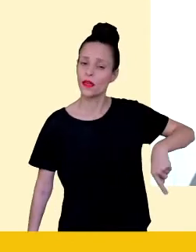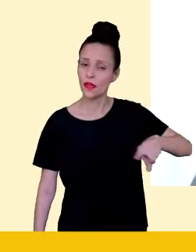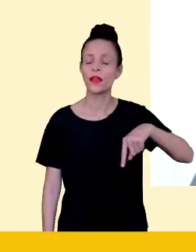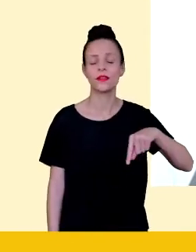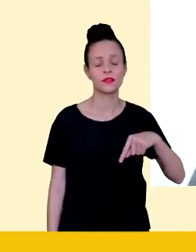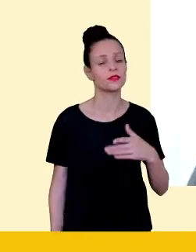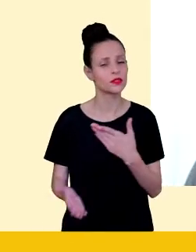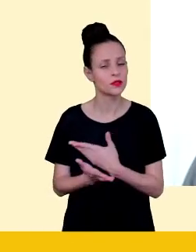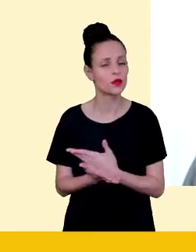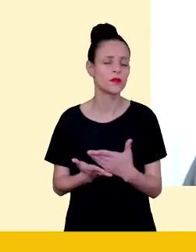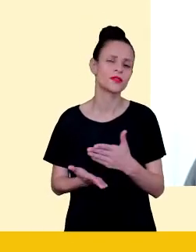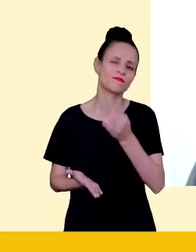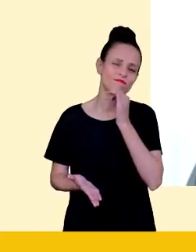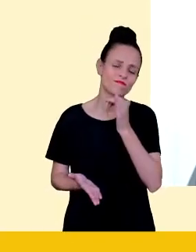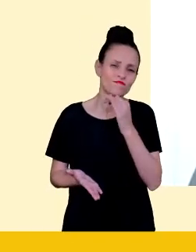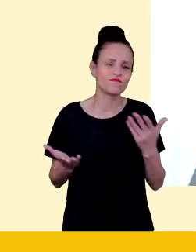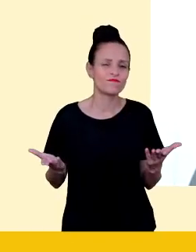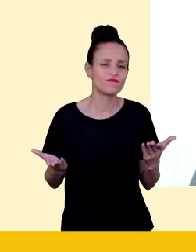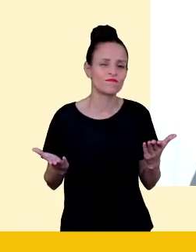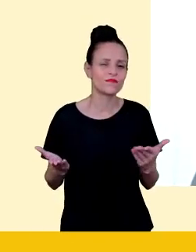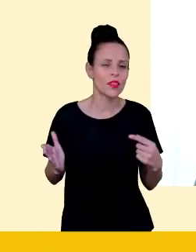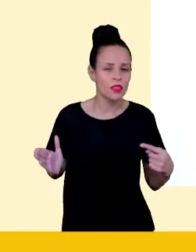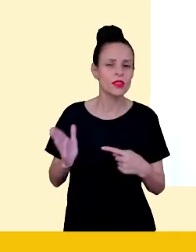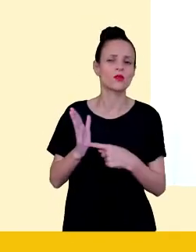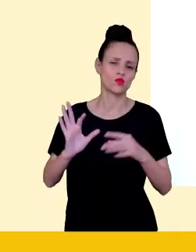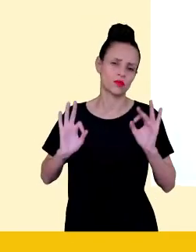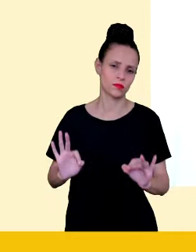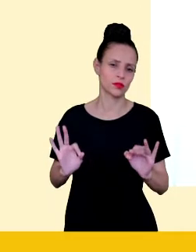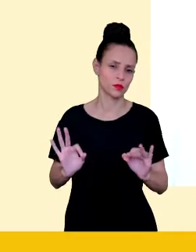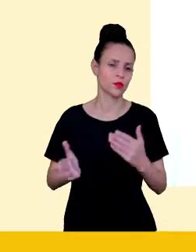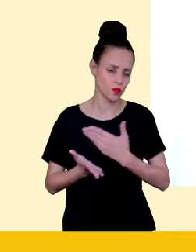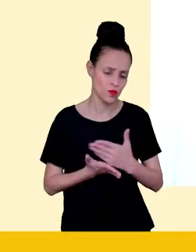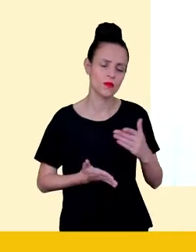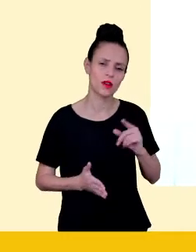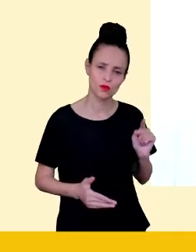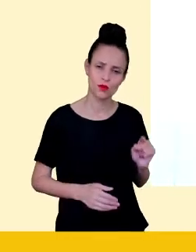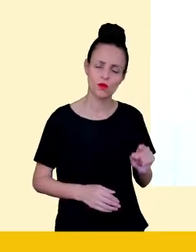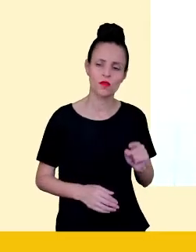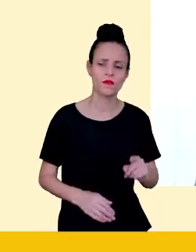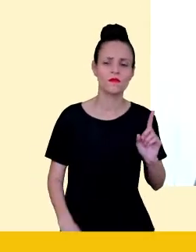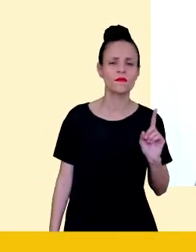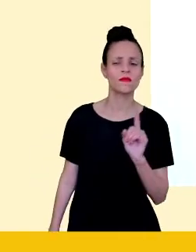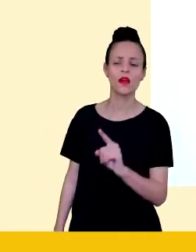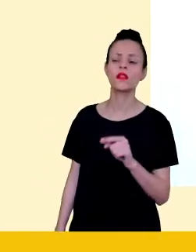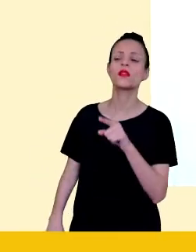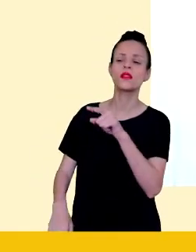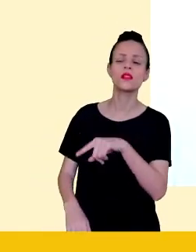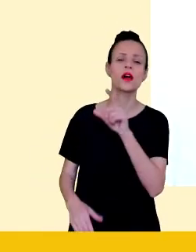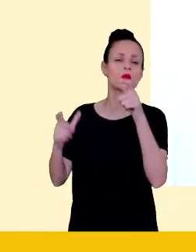né? Tem muitos deles que começaram a, tipo assim, fazer tipo denúncia,